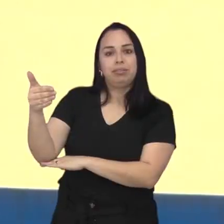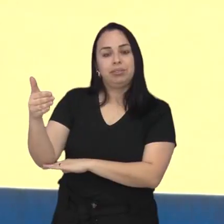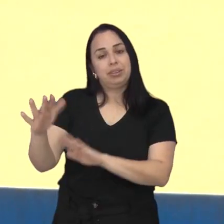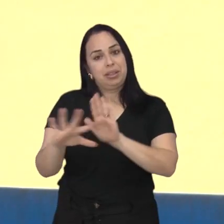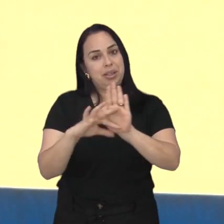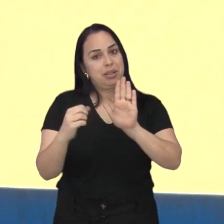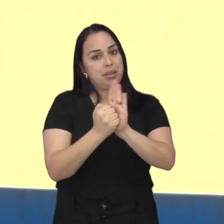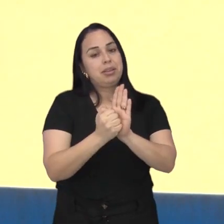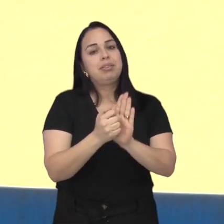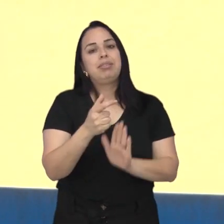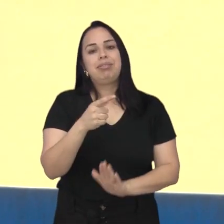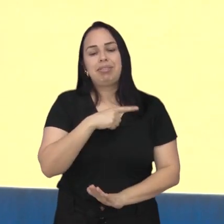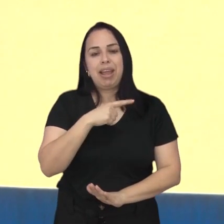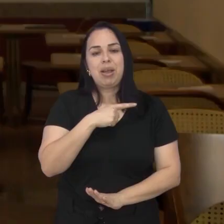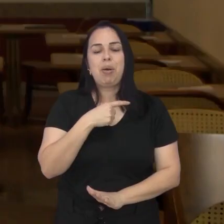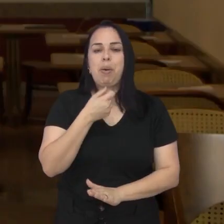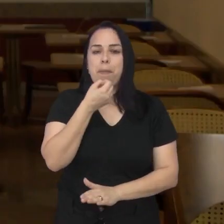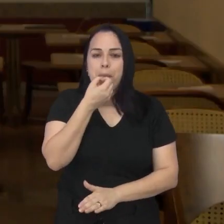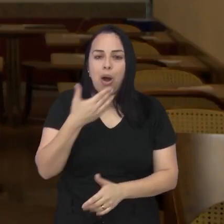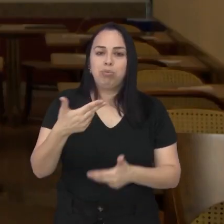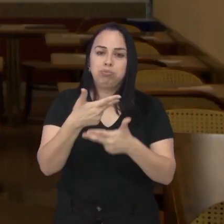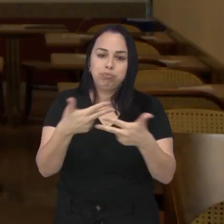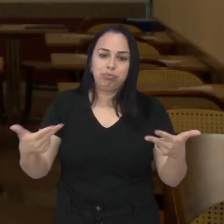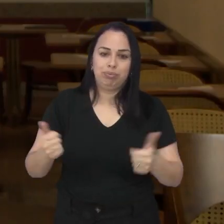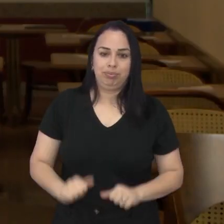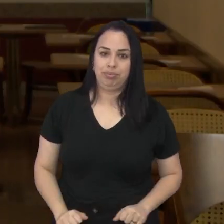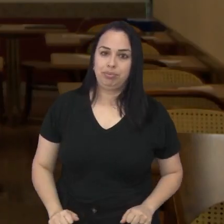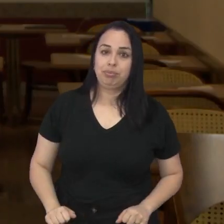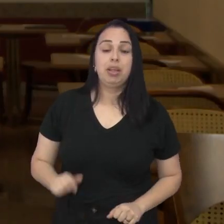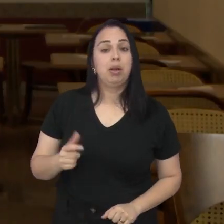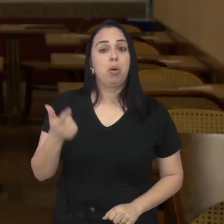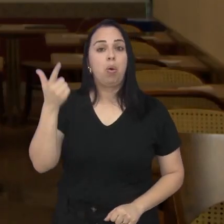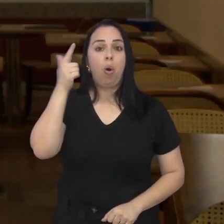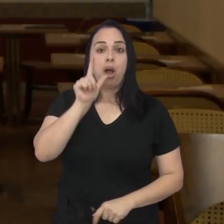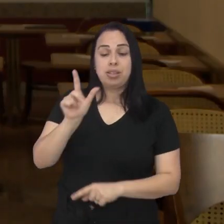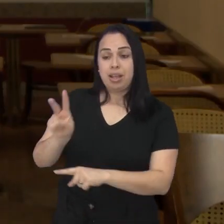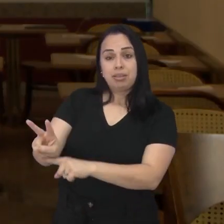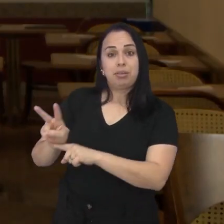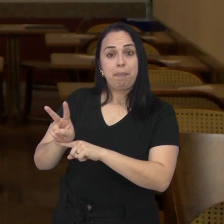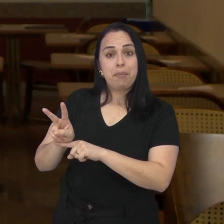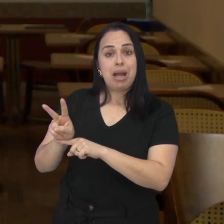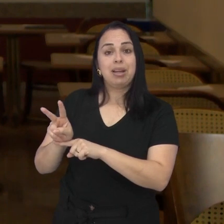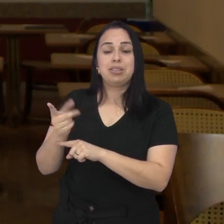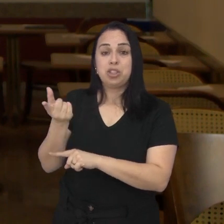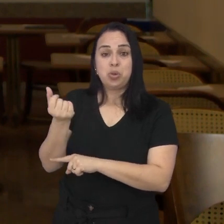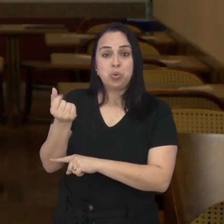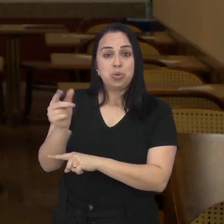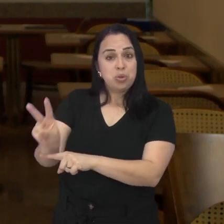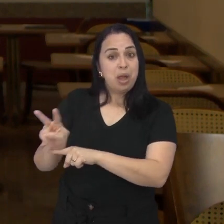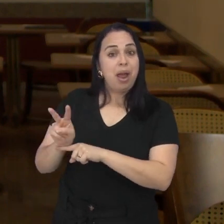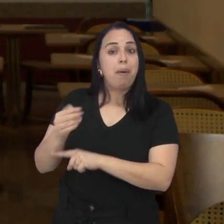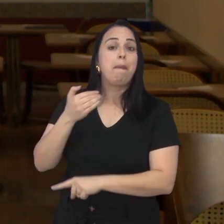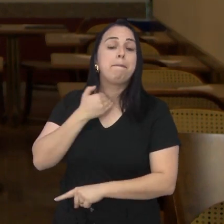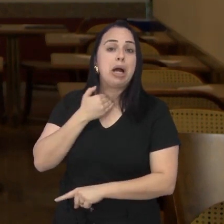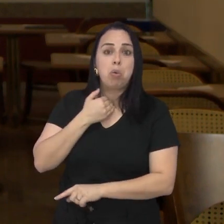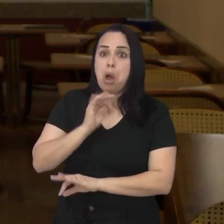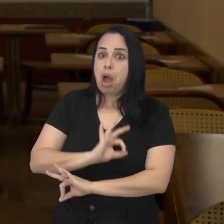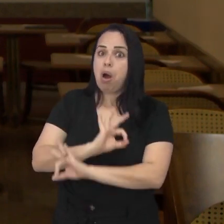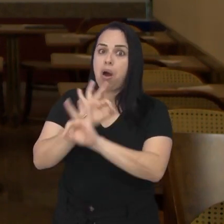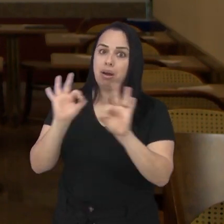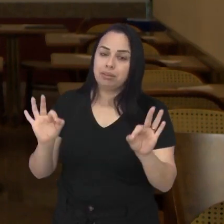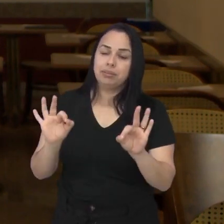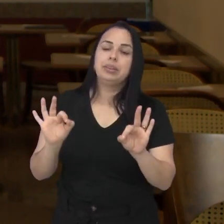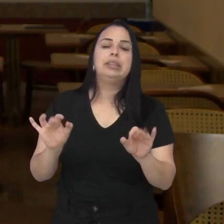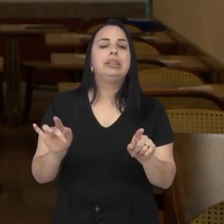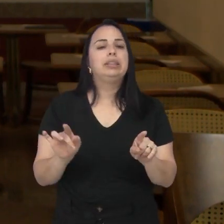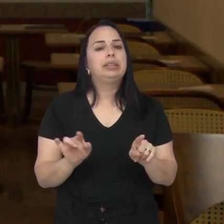credenciamento oferece vantagens. Por exemplo, a gente tem uma linha de acesso a financiamento de bancos oficiais. Isso é muito bom